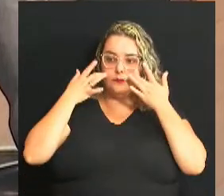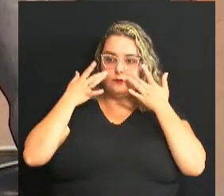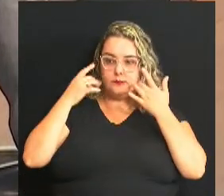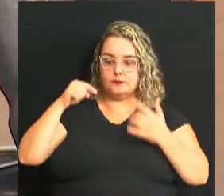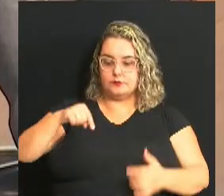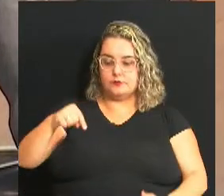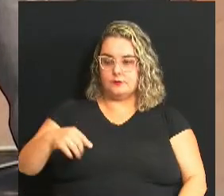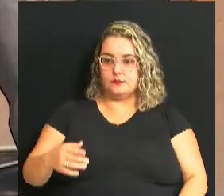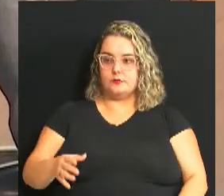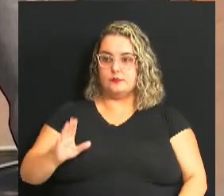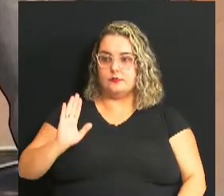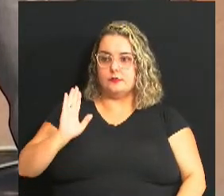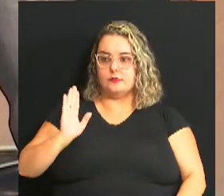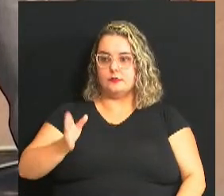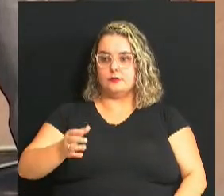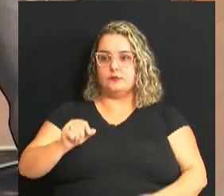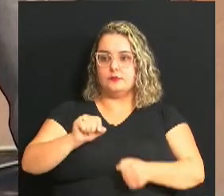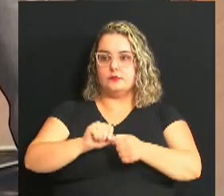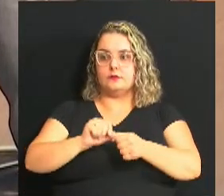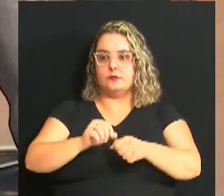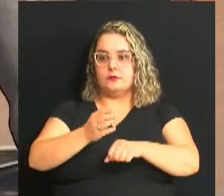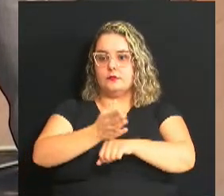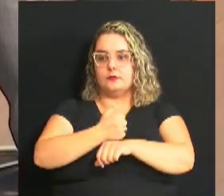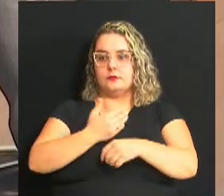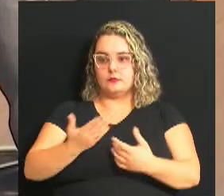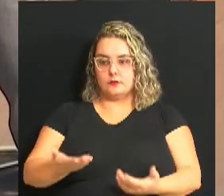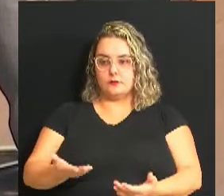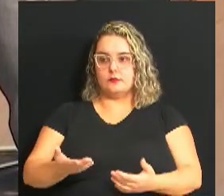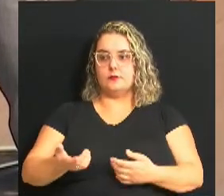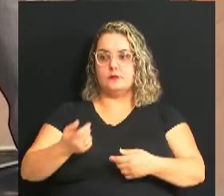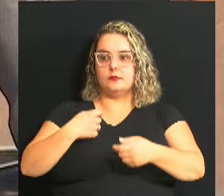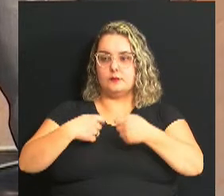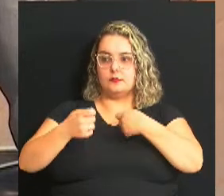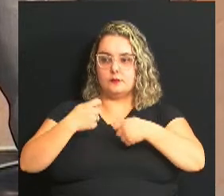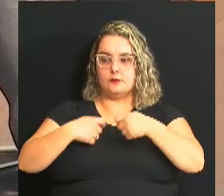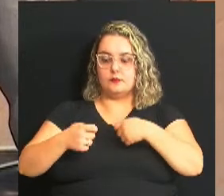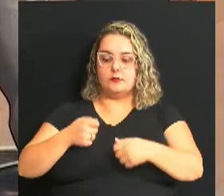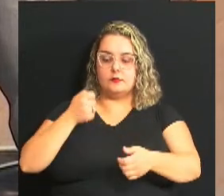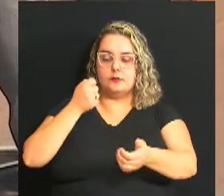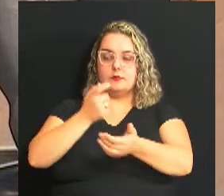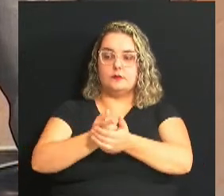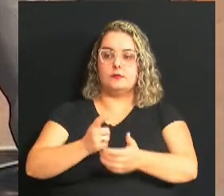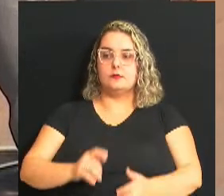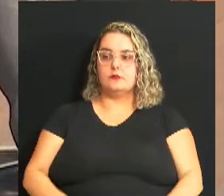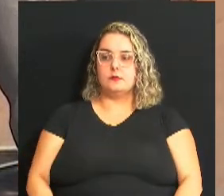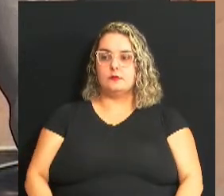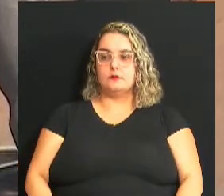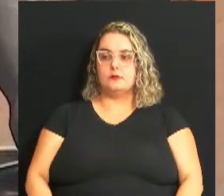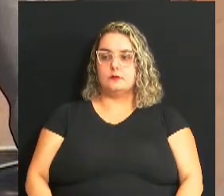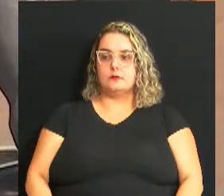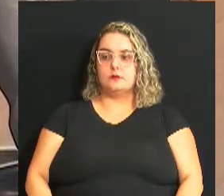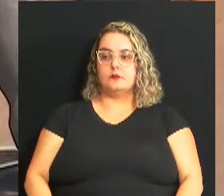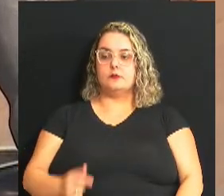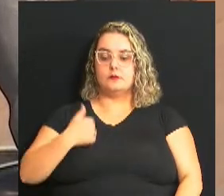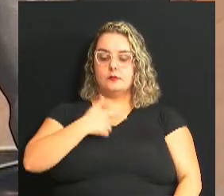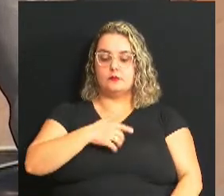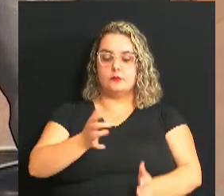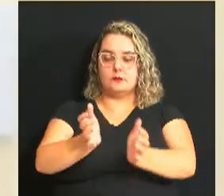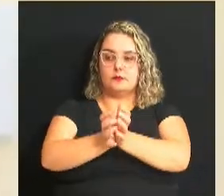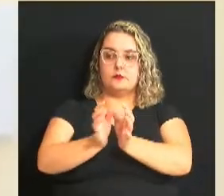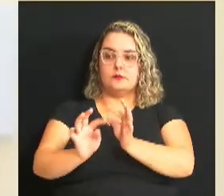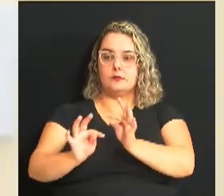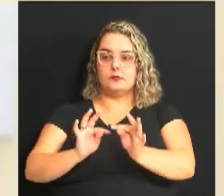foi feita antes quando estava sendo negociada a compra. Nossa equipe técnica, até porque eles não